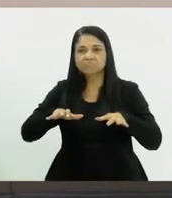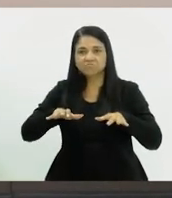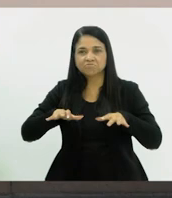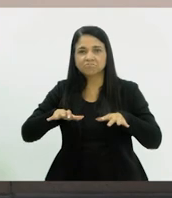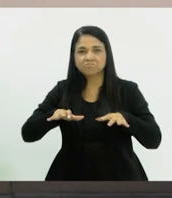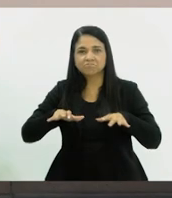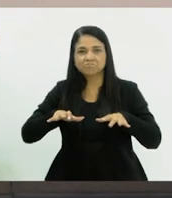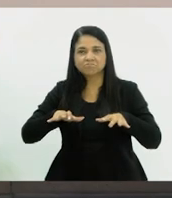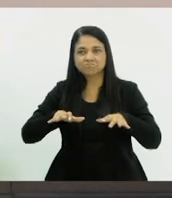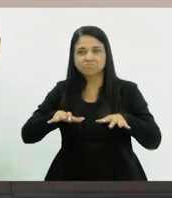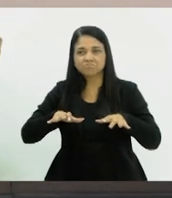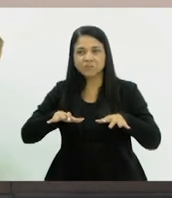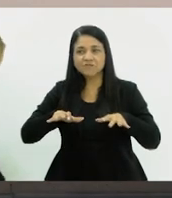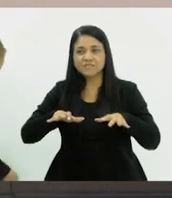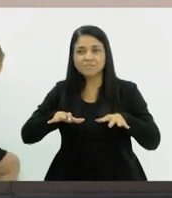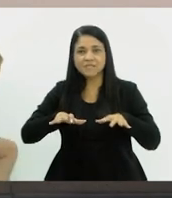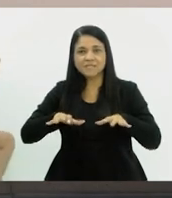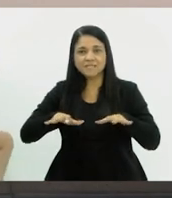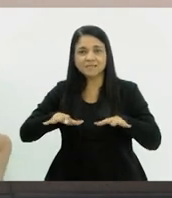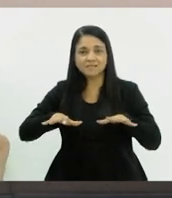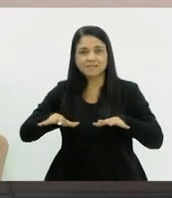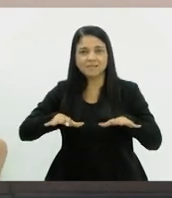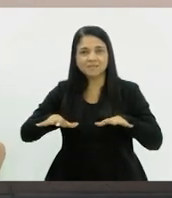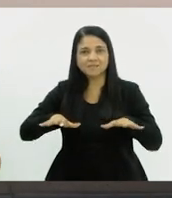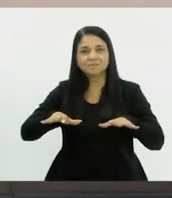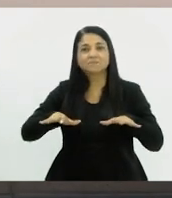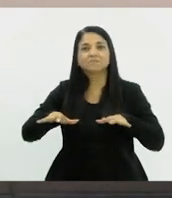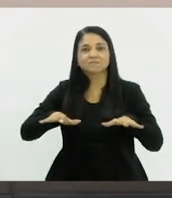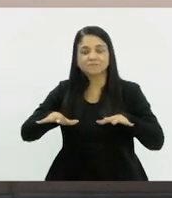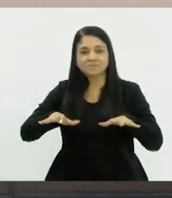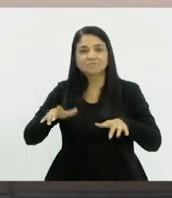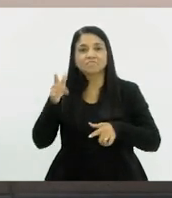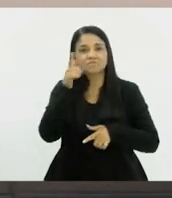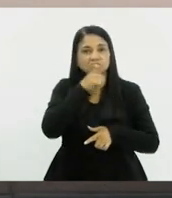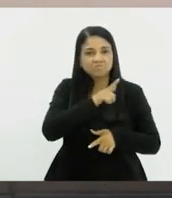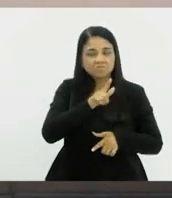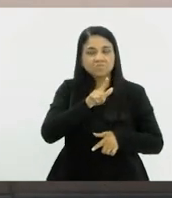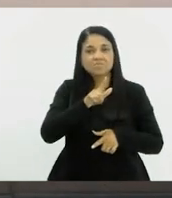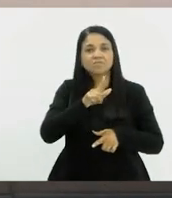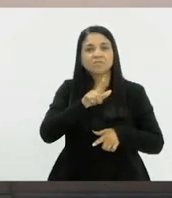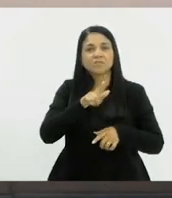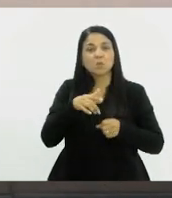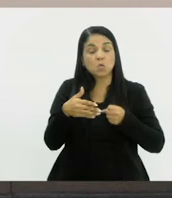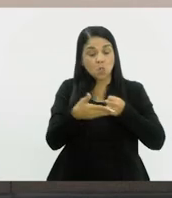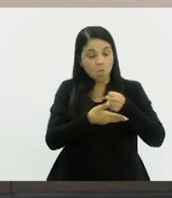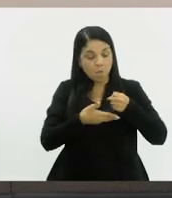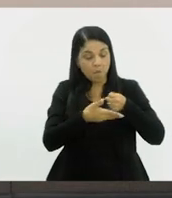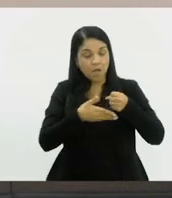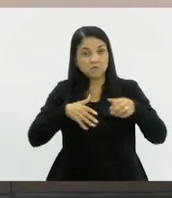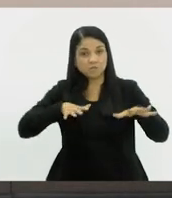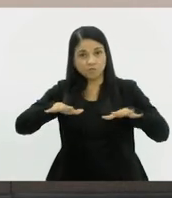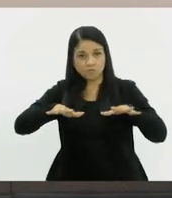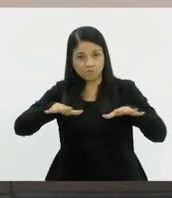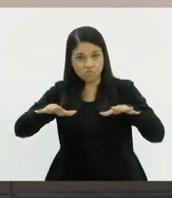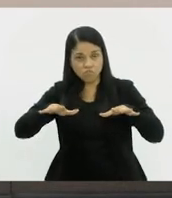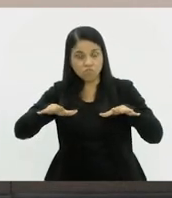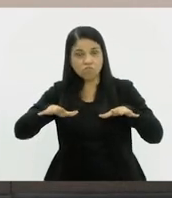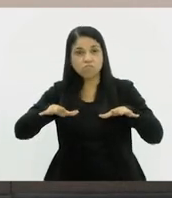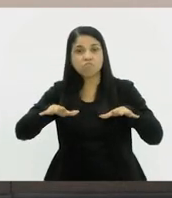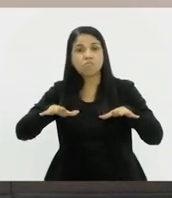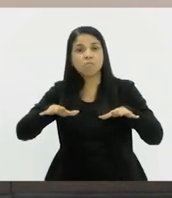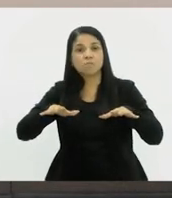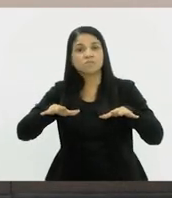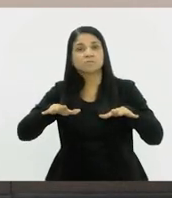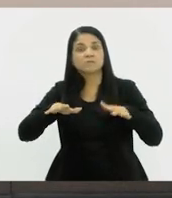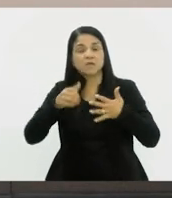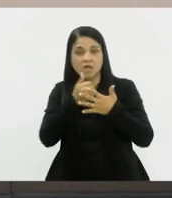eh dout Lúcia Helena nós conseguimos com base nesse movimento derrubar a